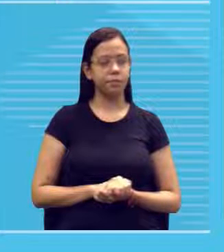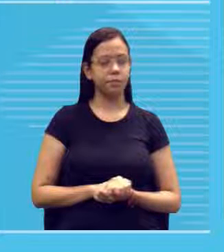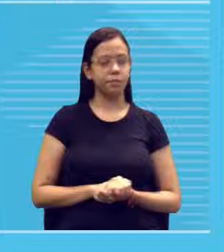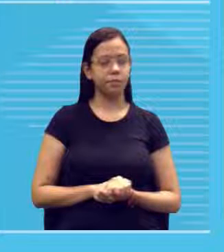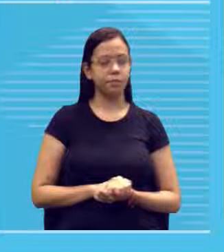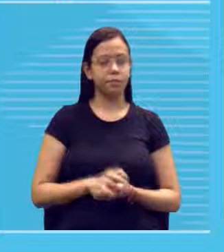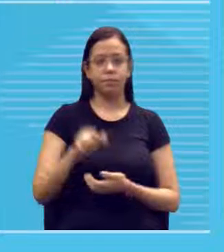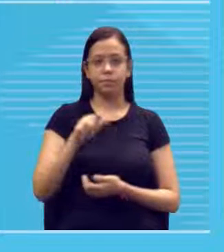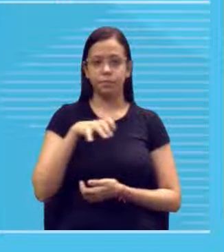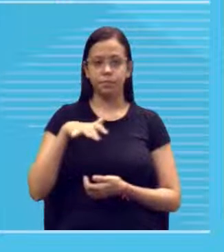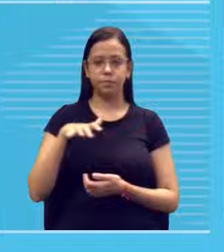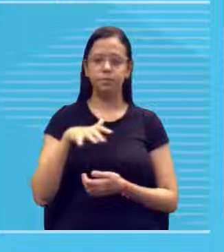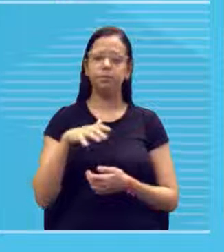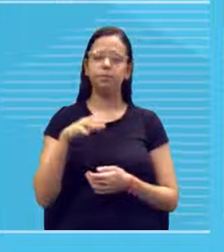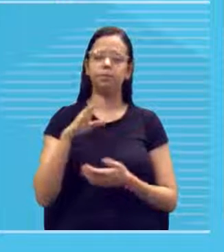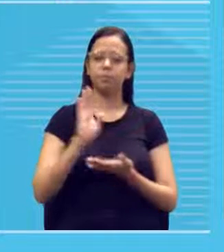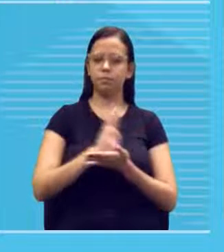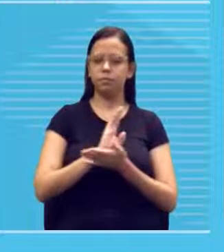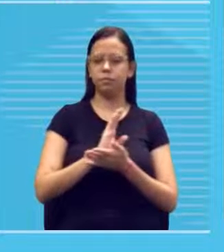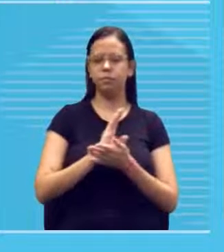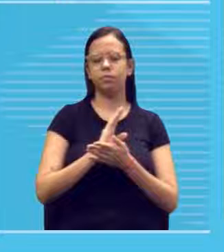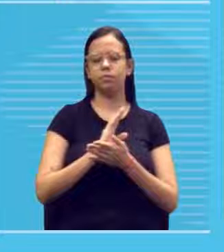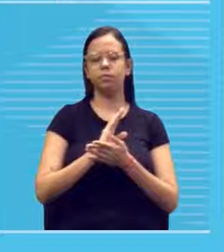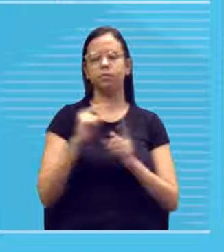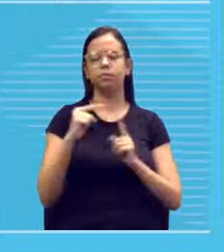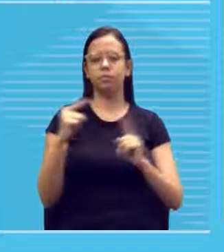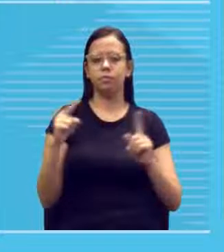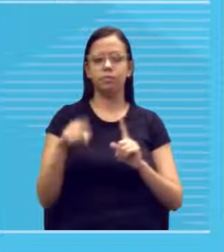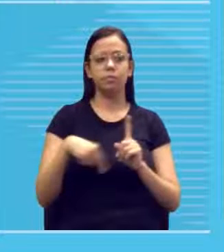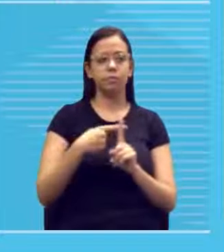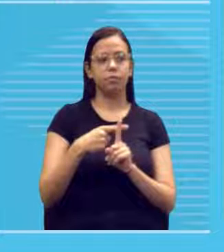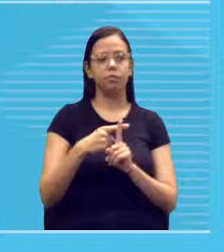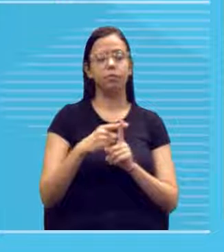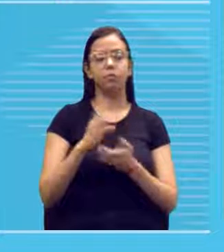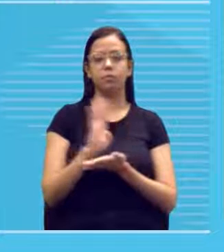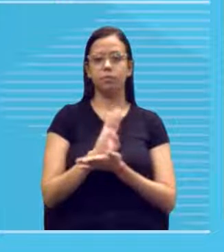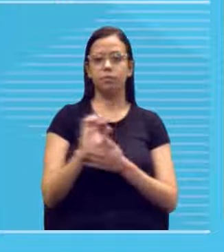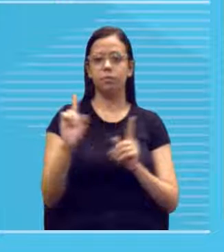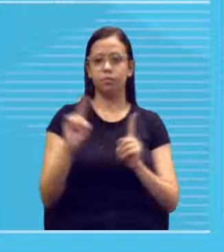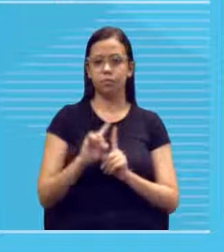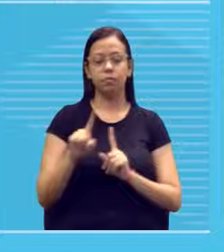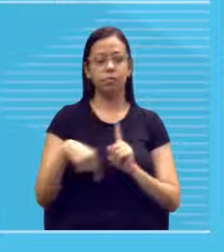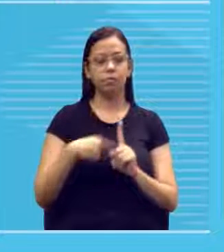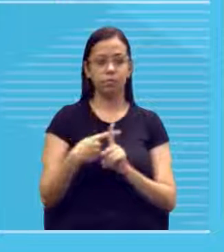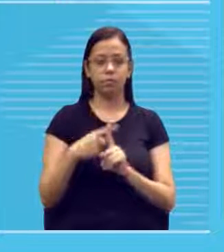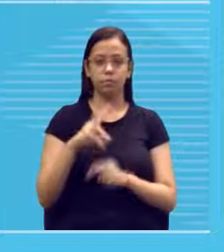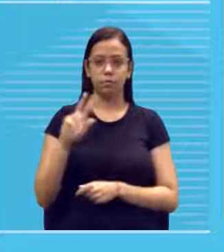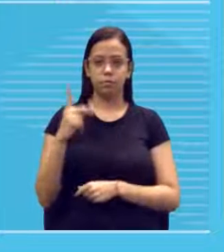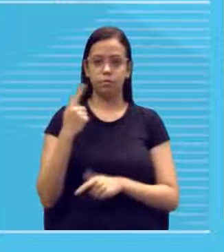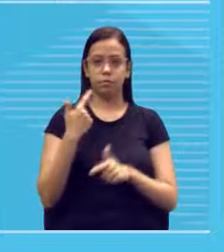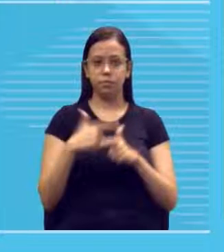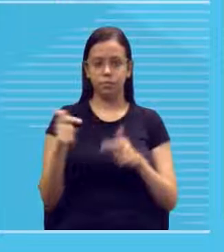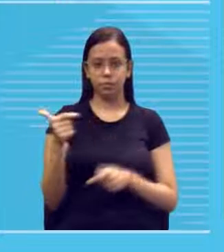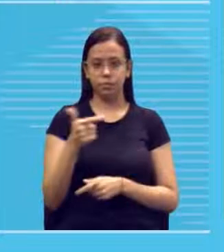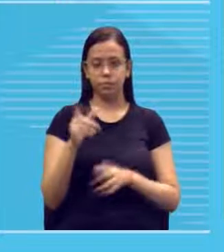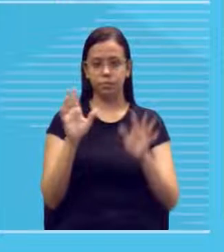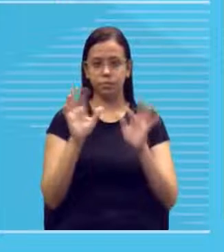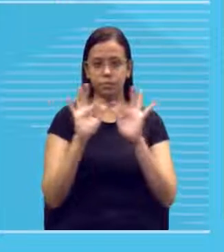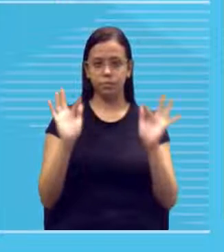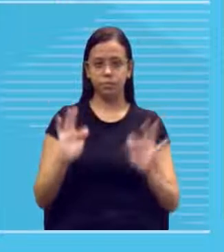área paz maior base menor vezes altura dividido por 2 a forma né